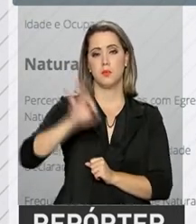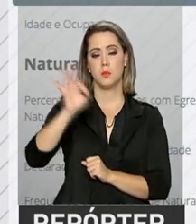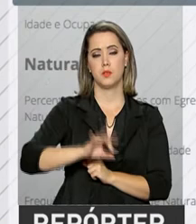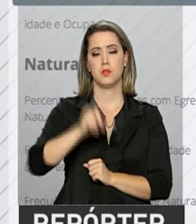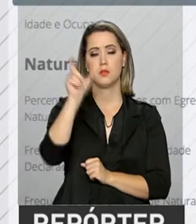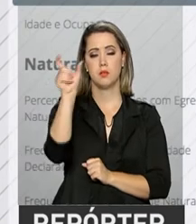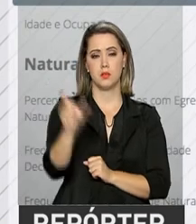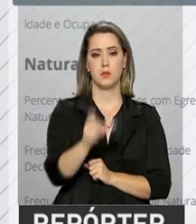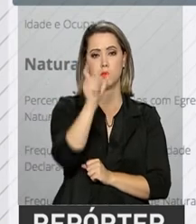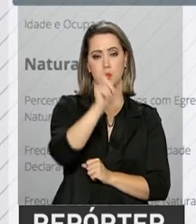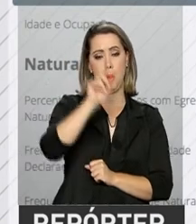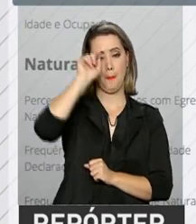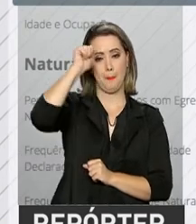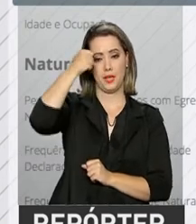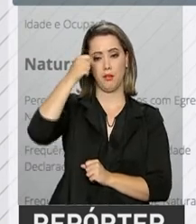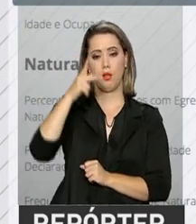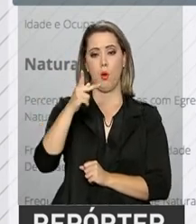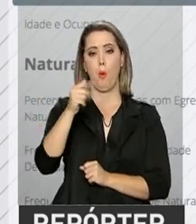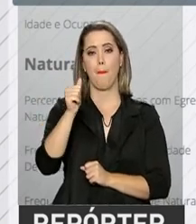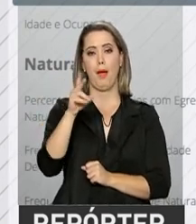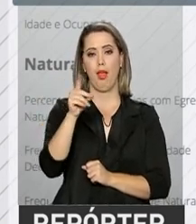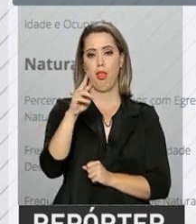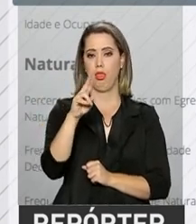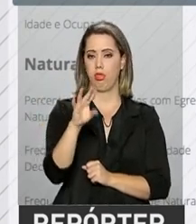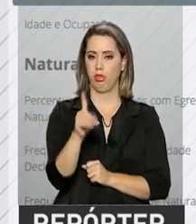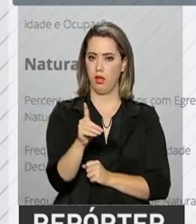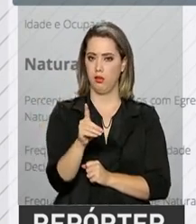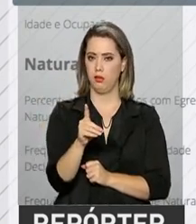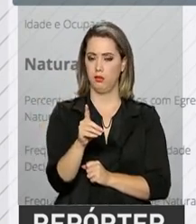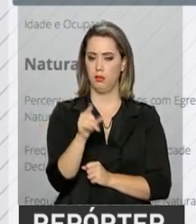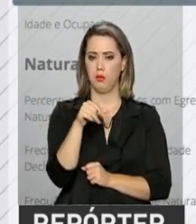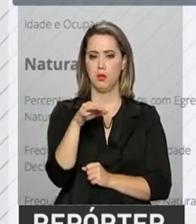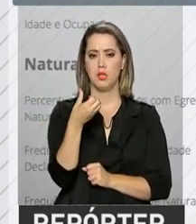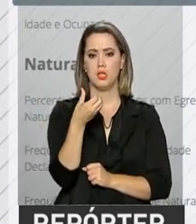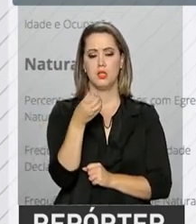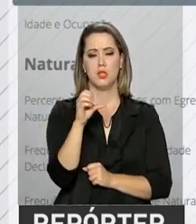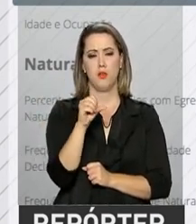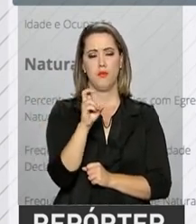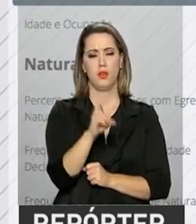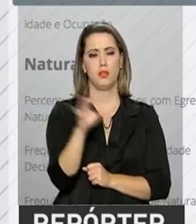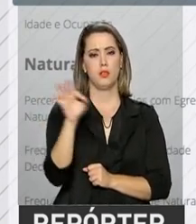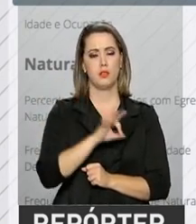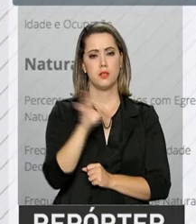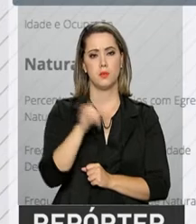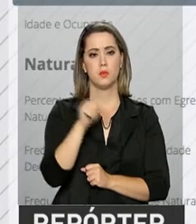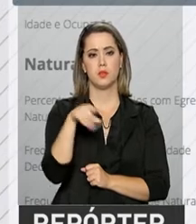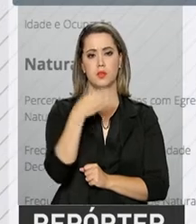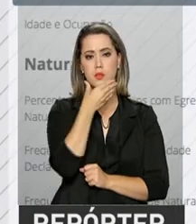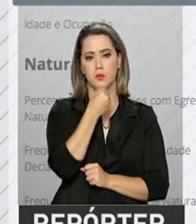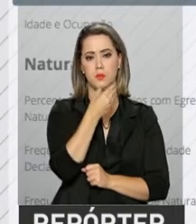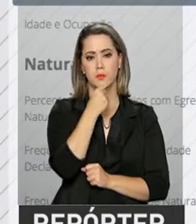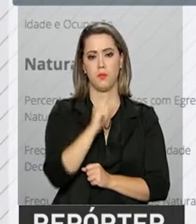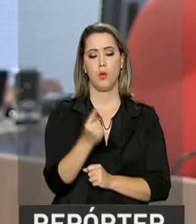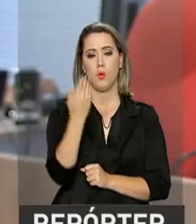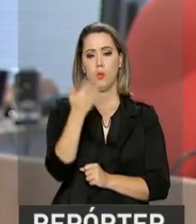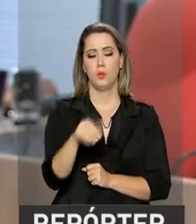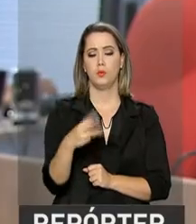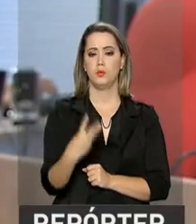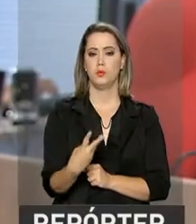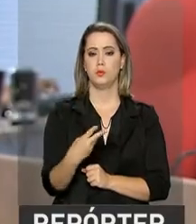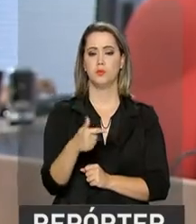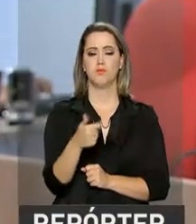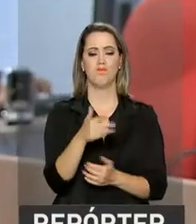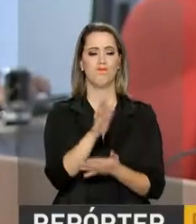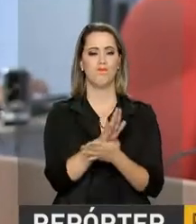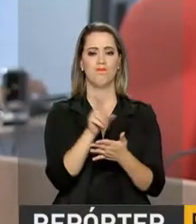declararam pretas ou pardas quase 95 por cento eram homens e perto de um terço era analfabeto você tem um